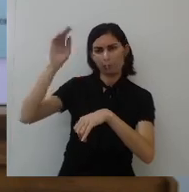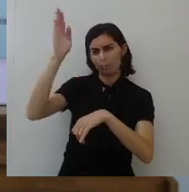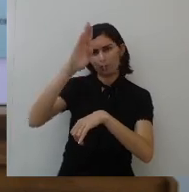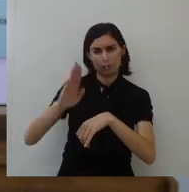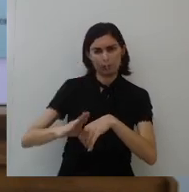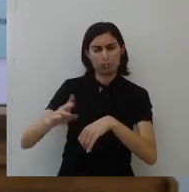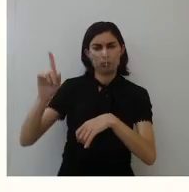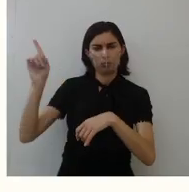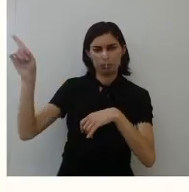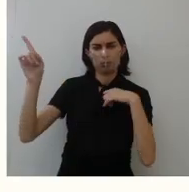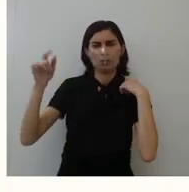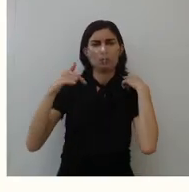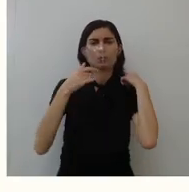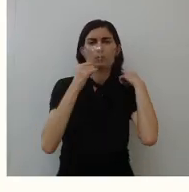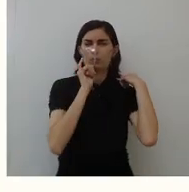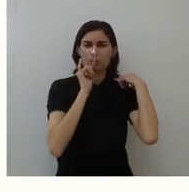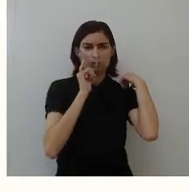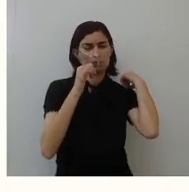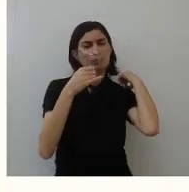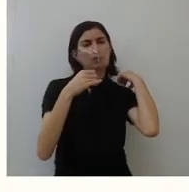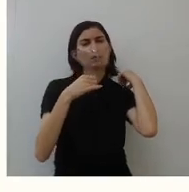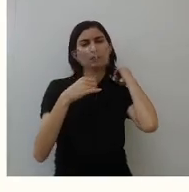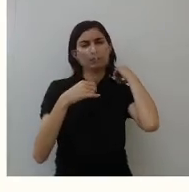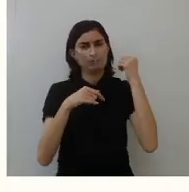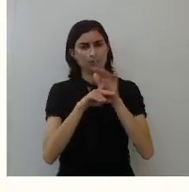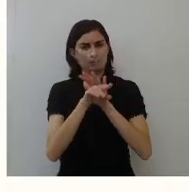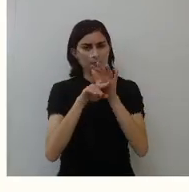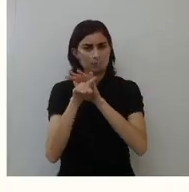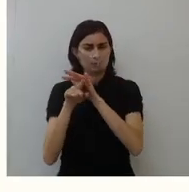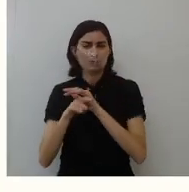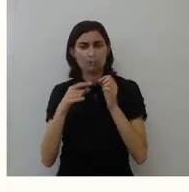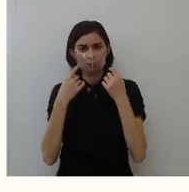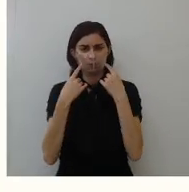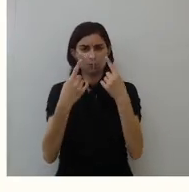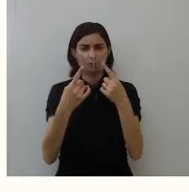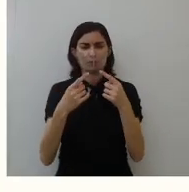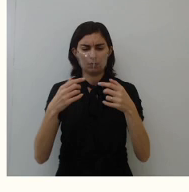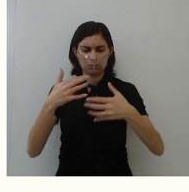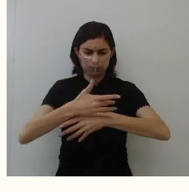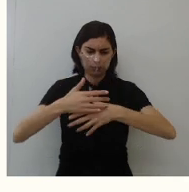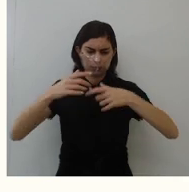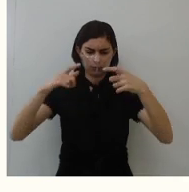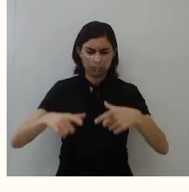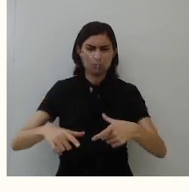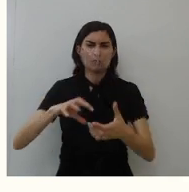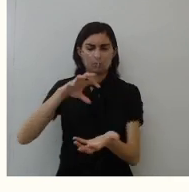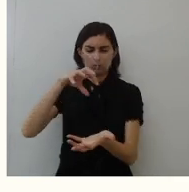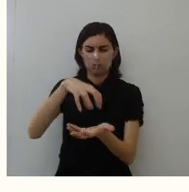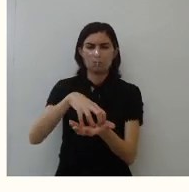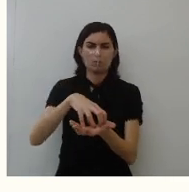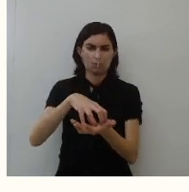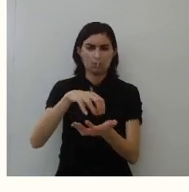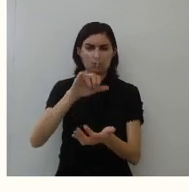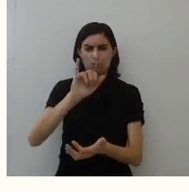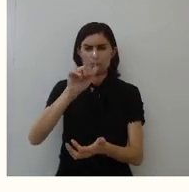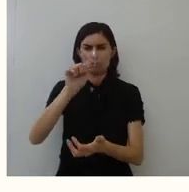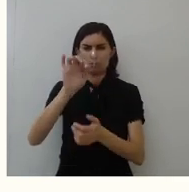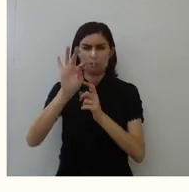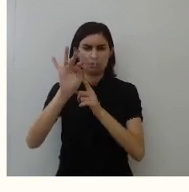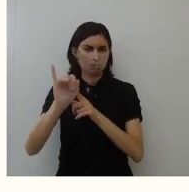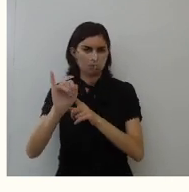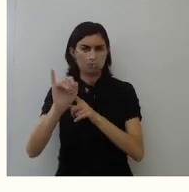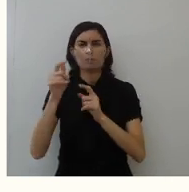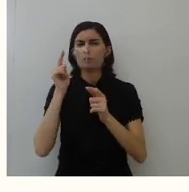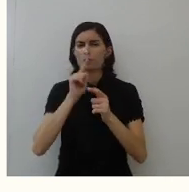nacional, aqui no meu esquema aqui, fazendo análise comigo. Então você tem uma cidade local, por exemplo, Iati.